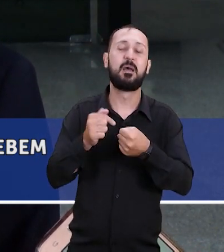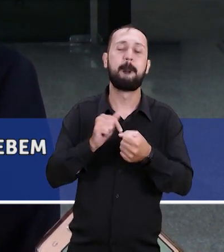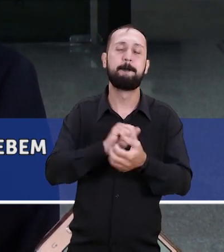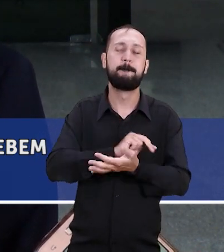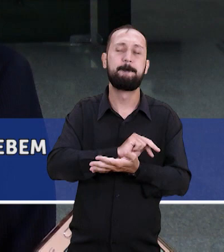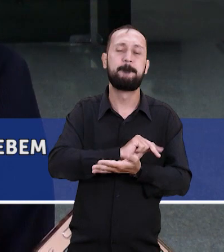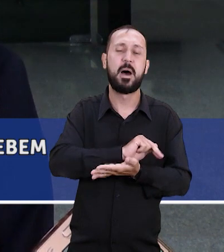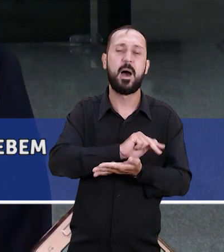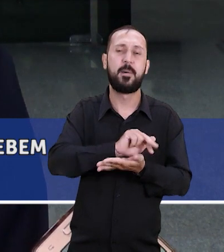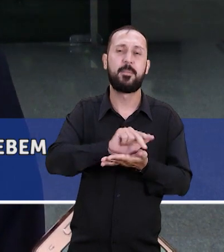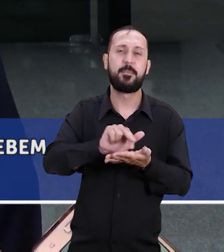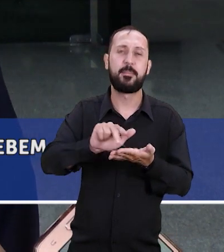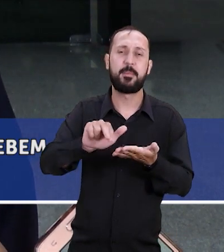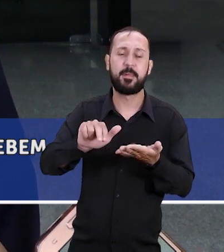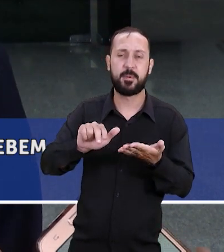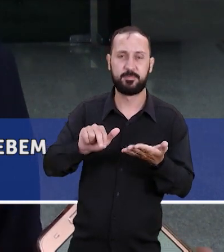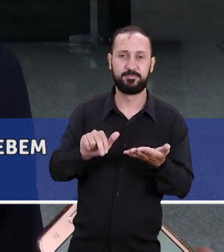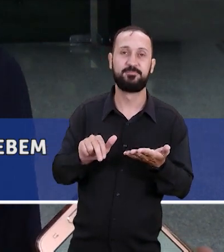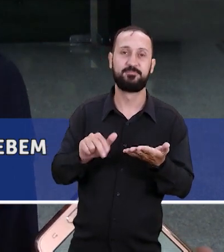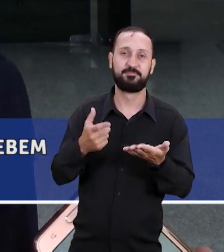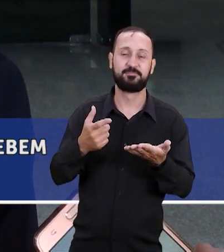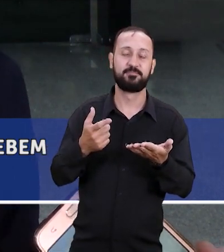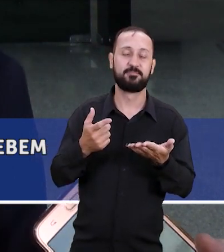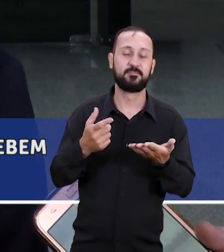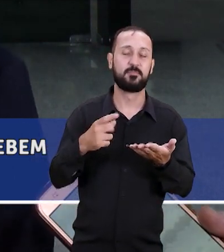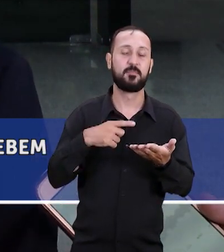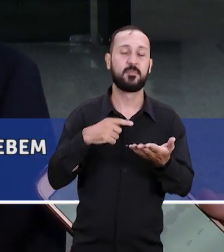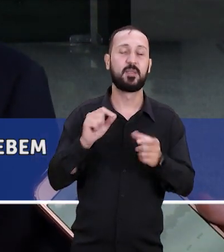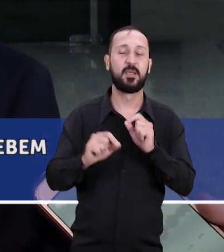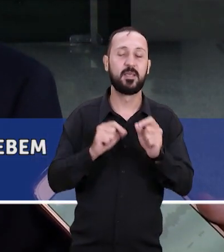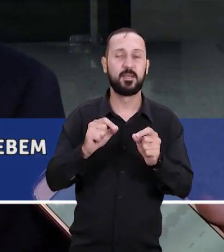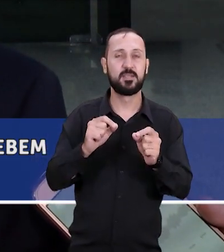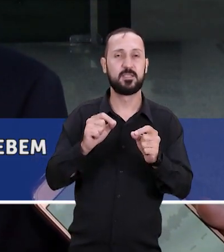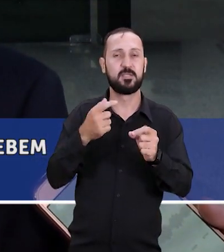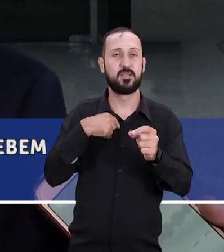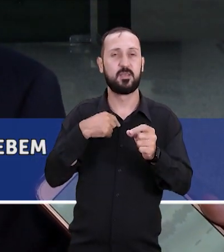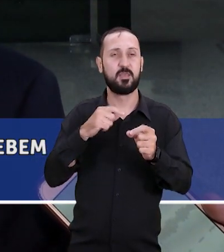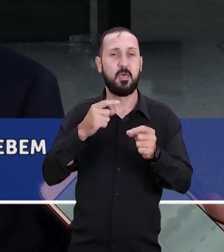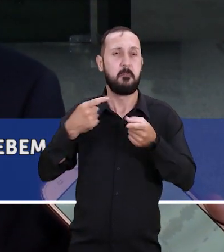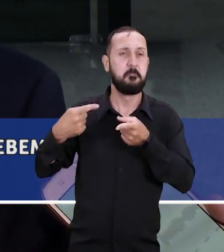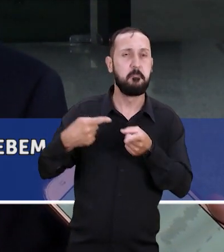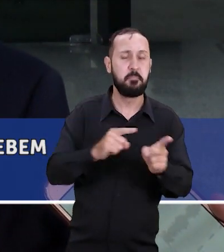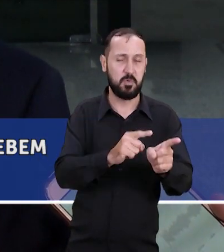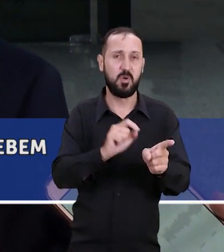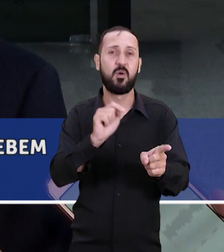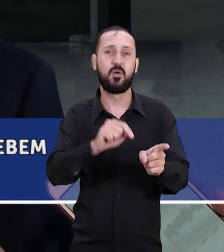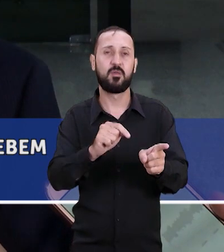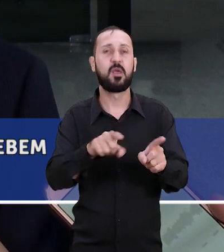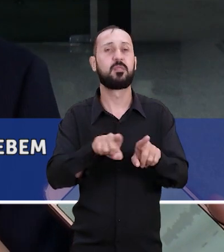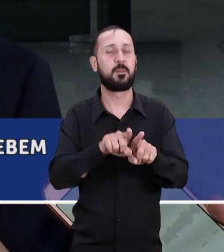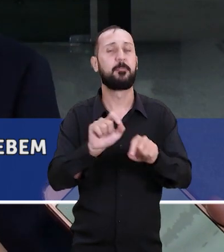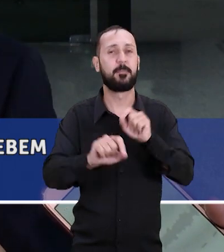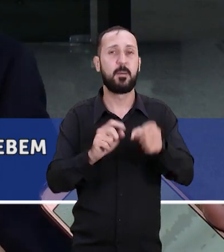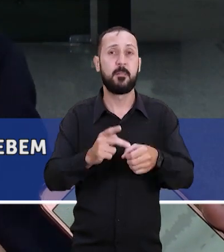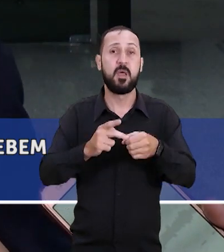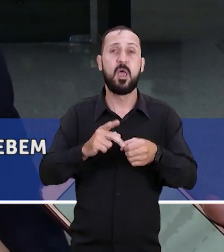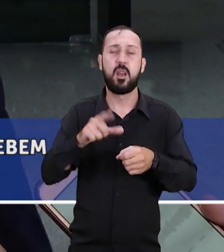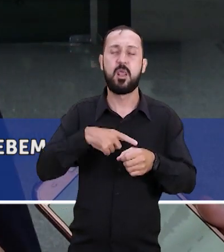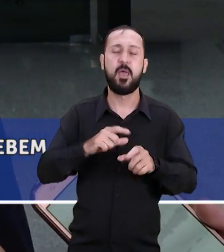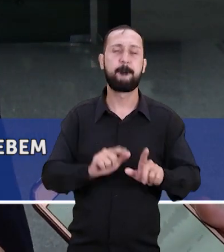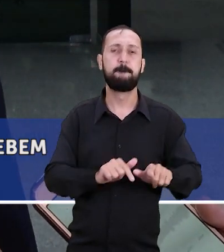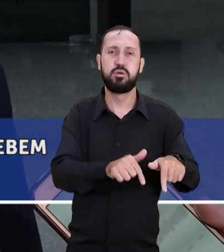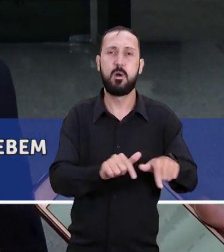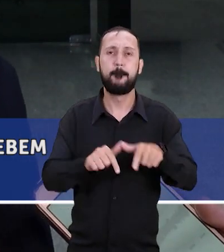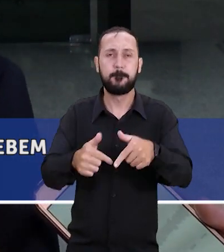das mais remotas questiúnculas que tenham contra a Assembleia Legislativa, também o Procurador de Estado tem a